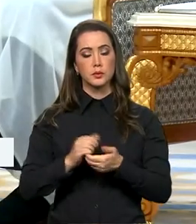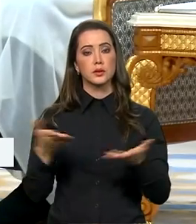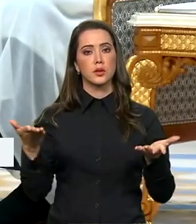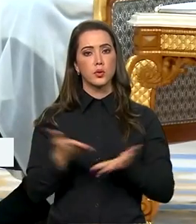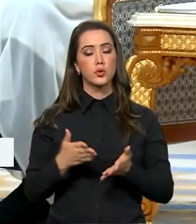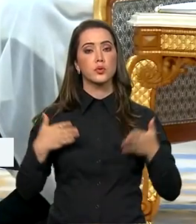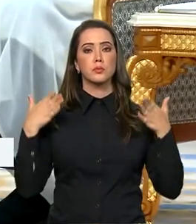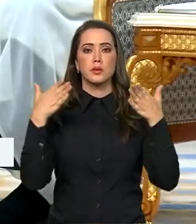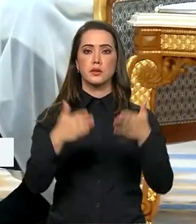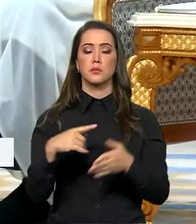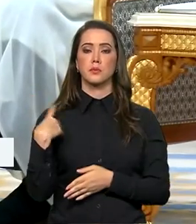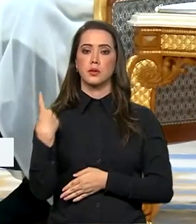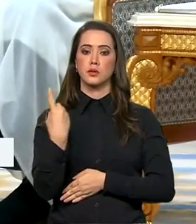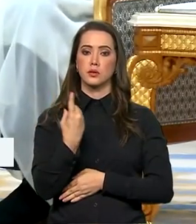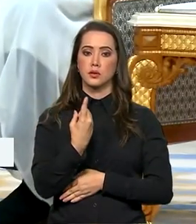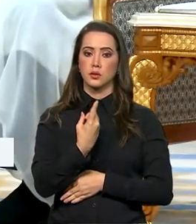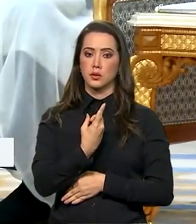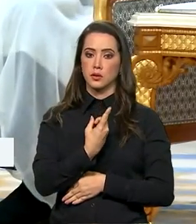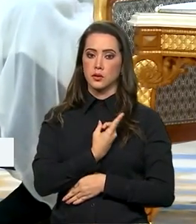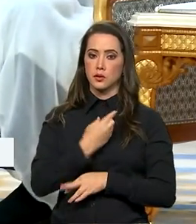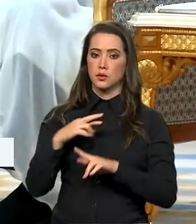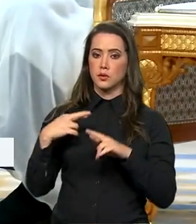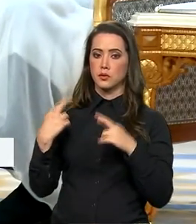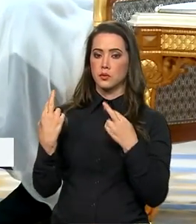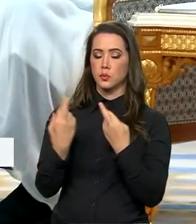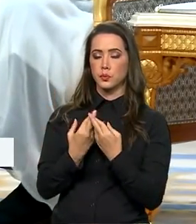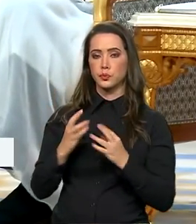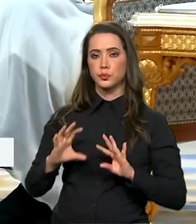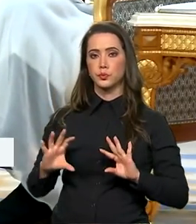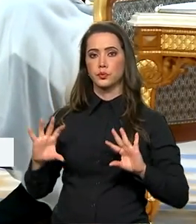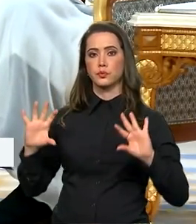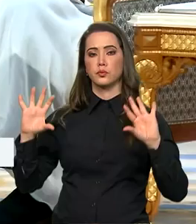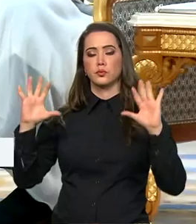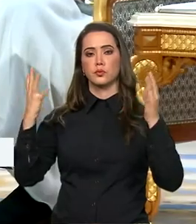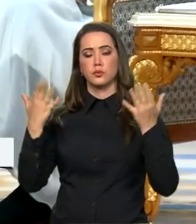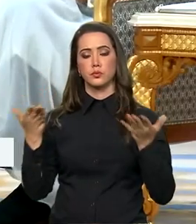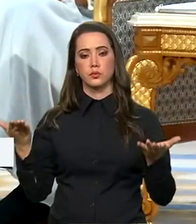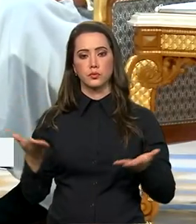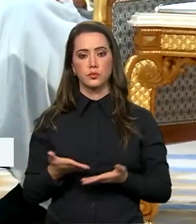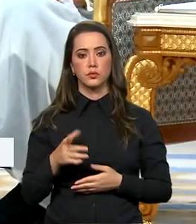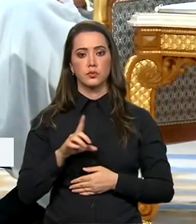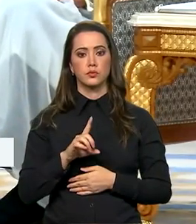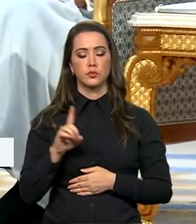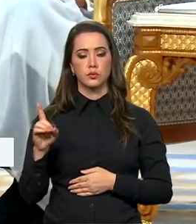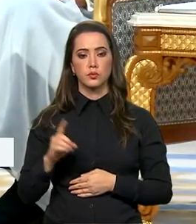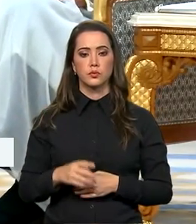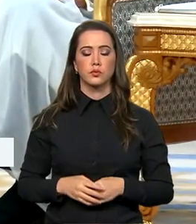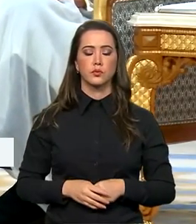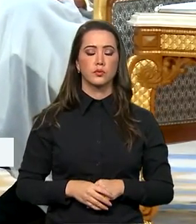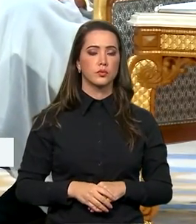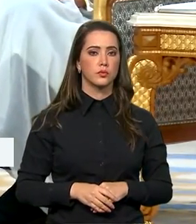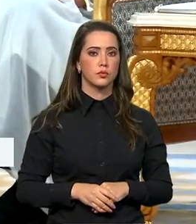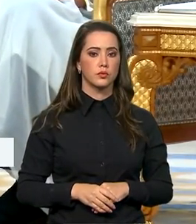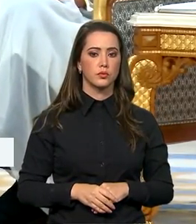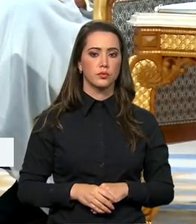participar com Vossa Alteza da celebração deste citar.